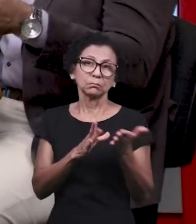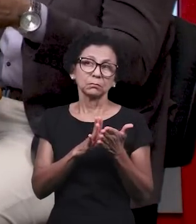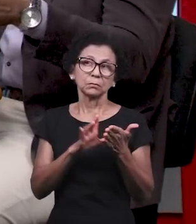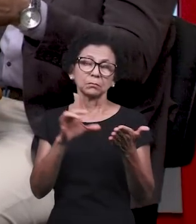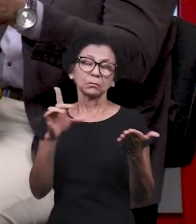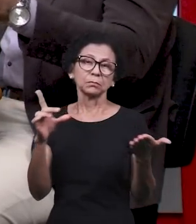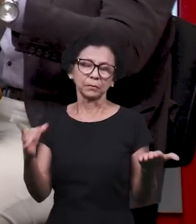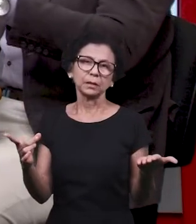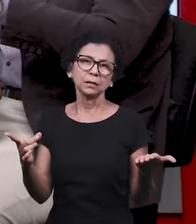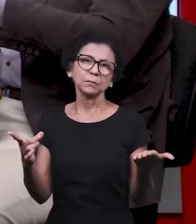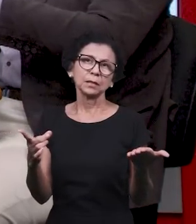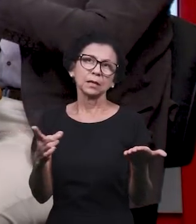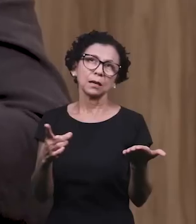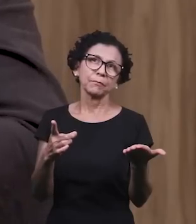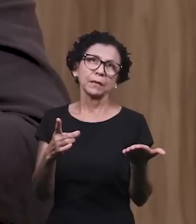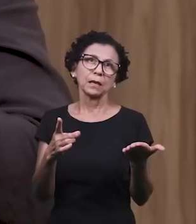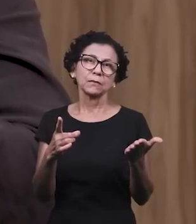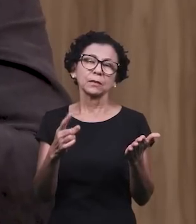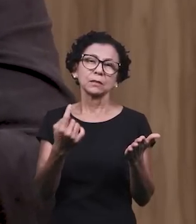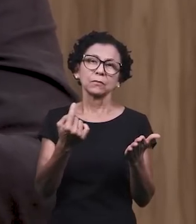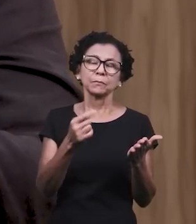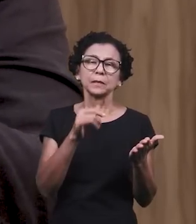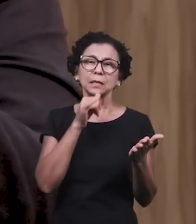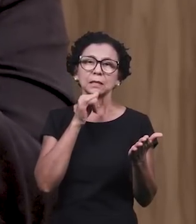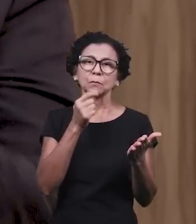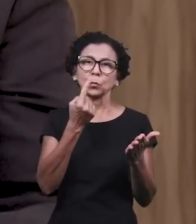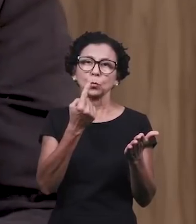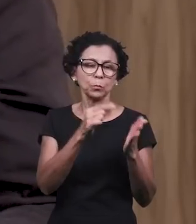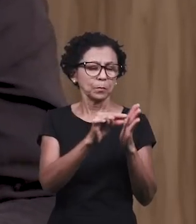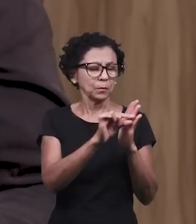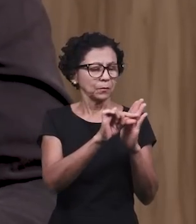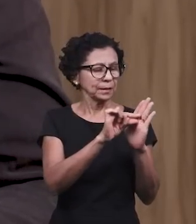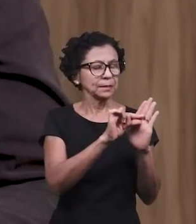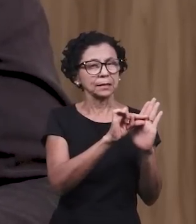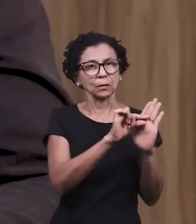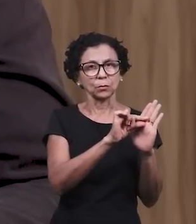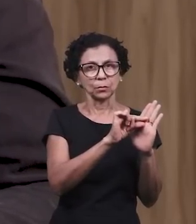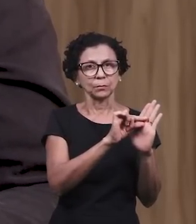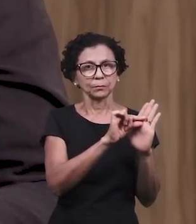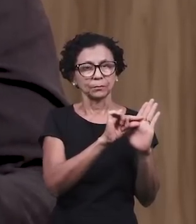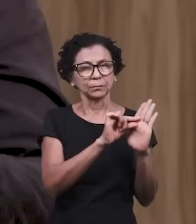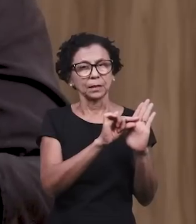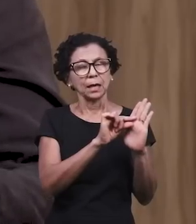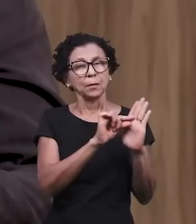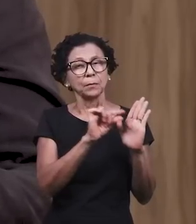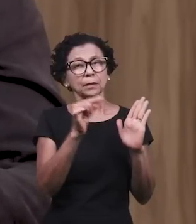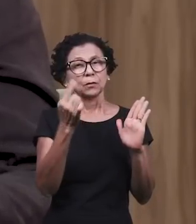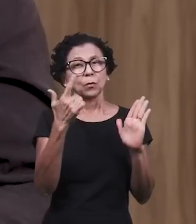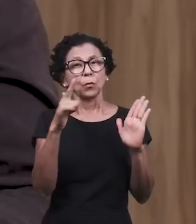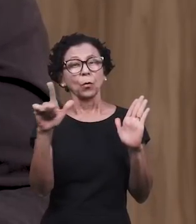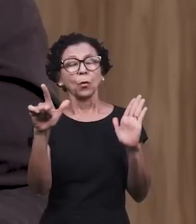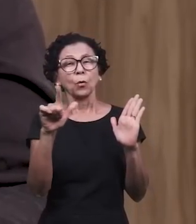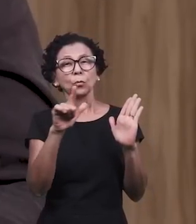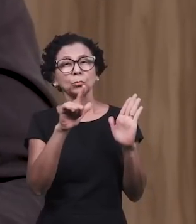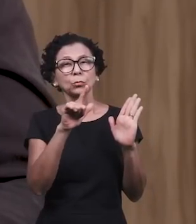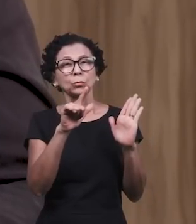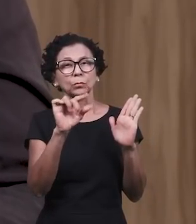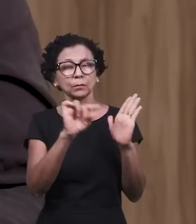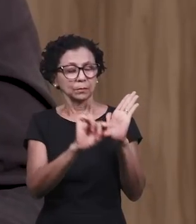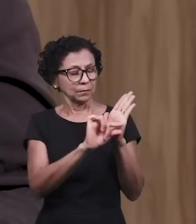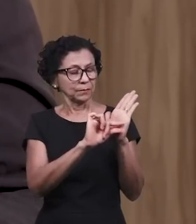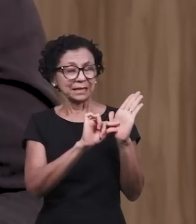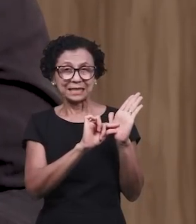alta, bem macro, a respeito da rota de Abraão. Agora os detalhes